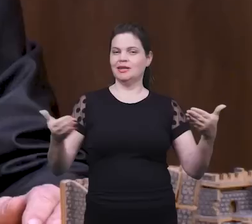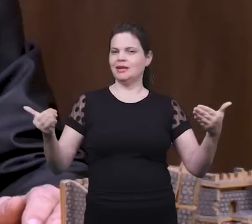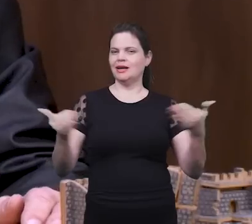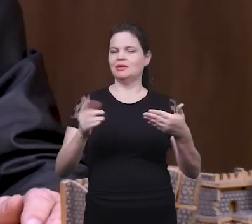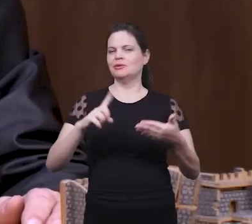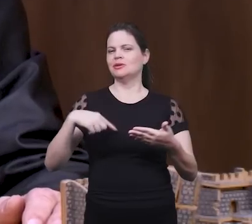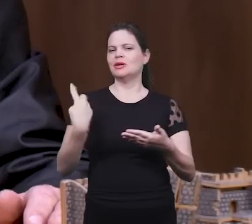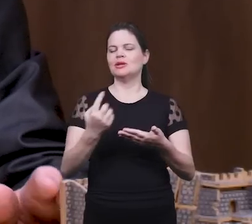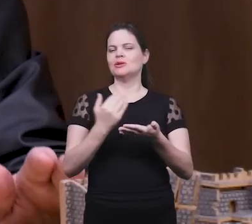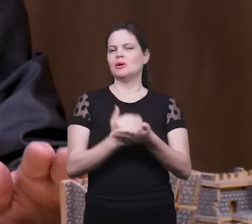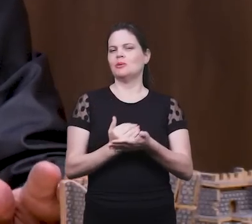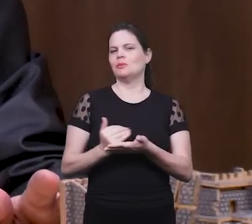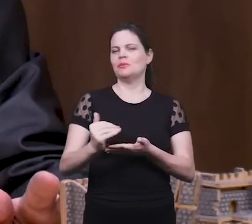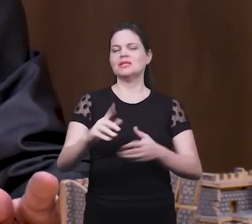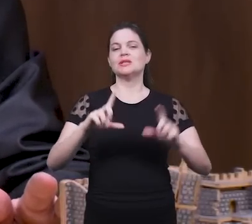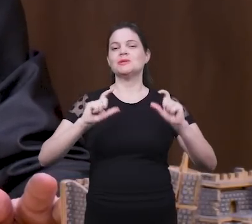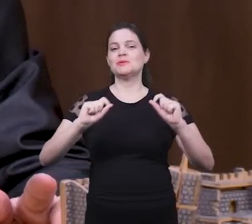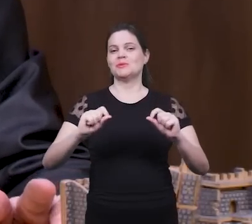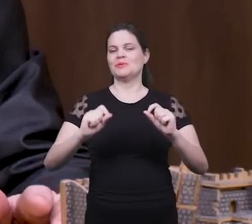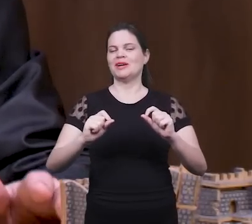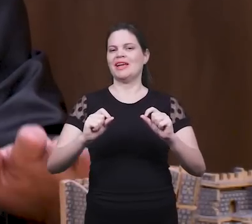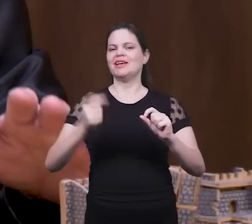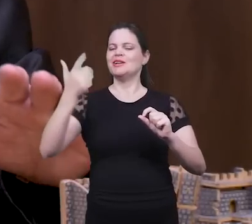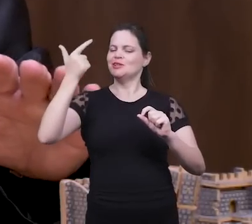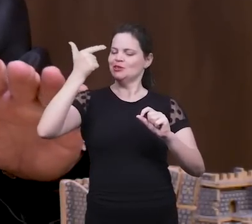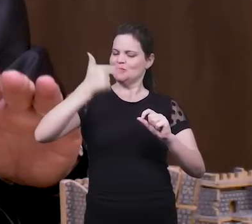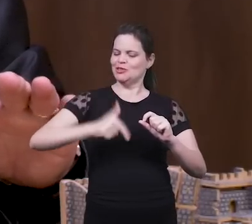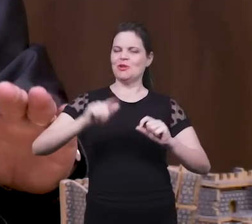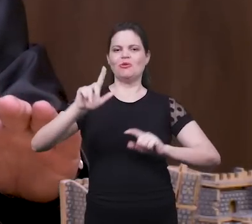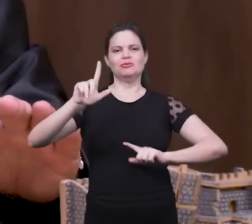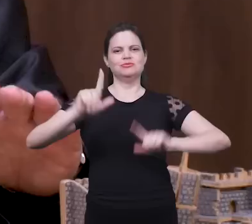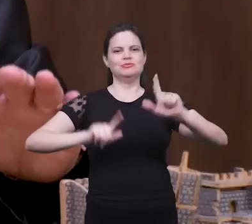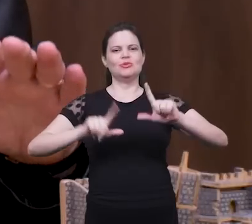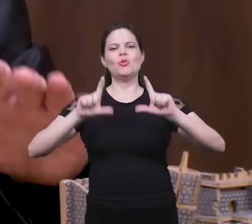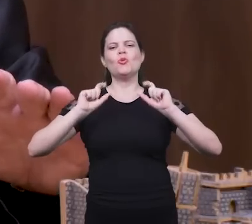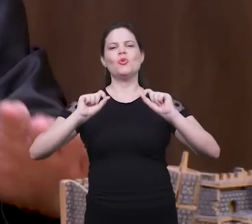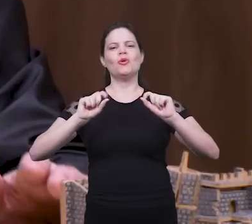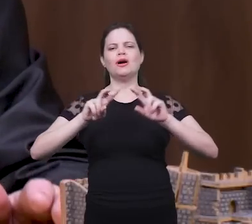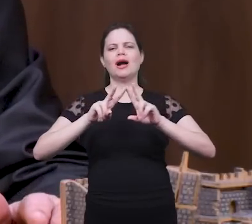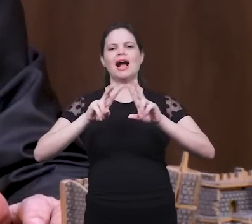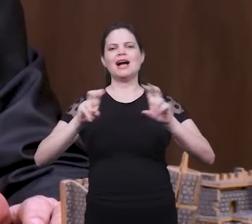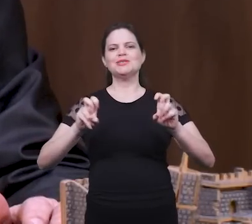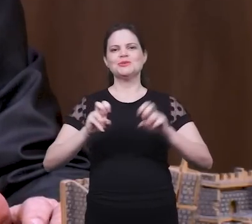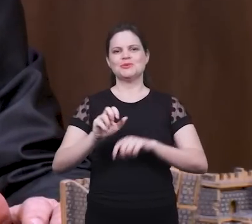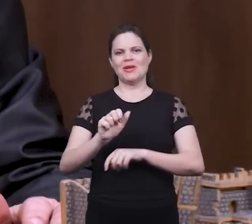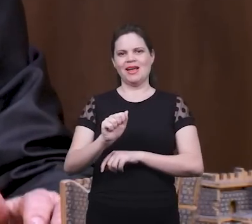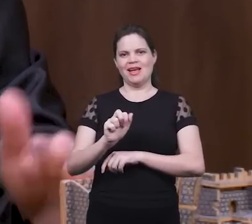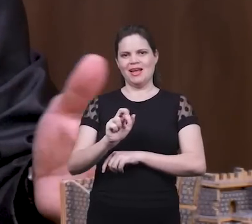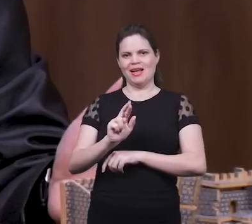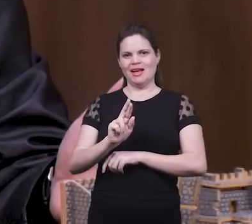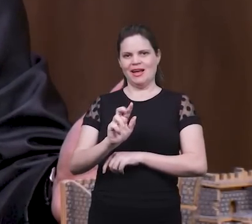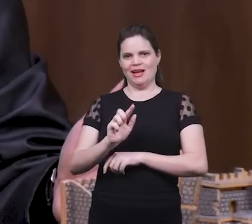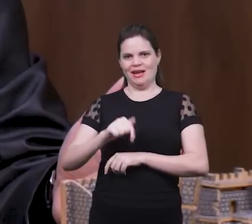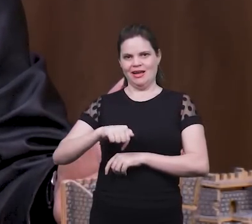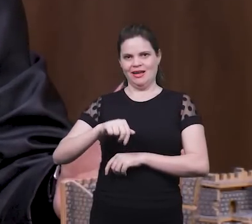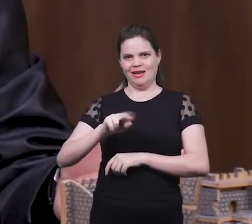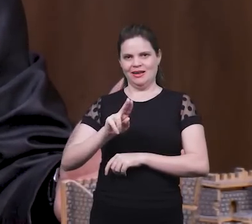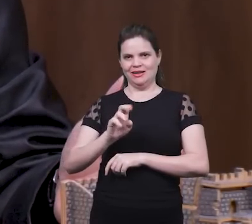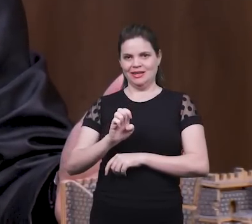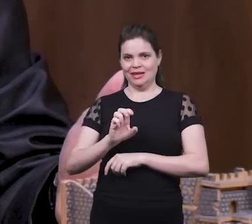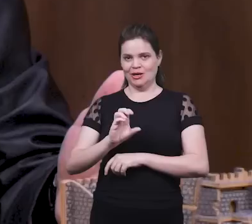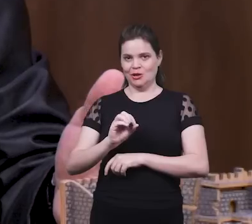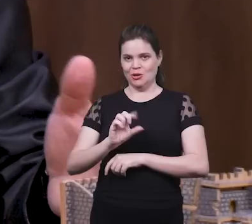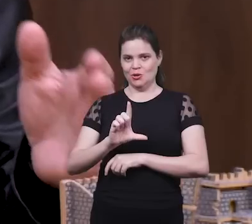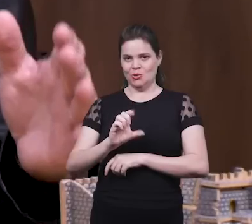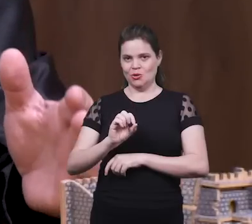estamos iniciando mais um programa, esse de arqueologia. O nome do programa